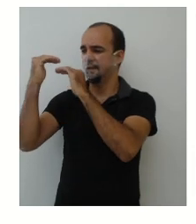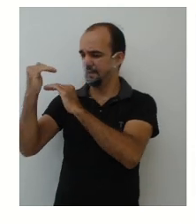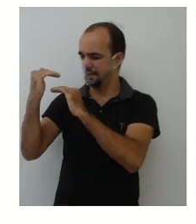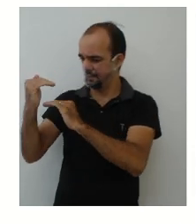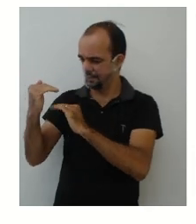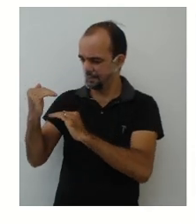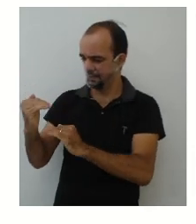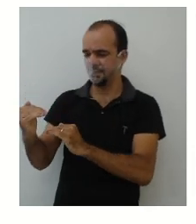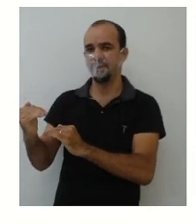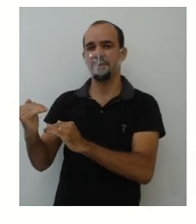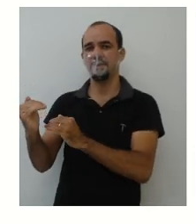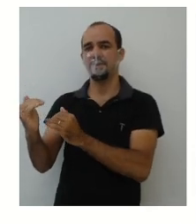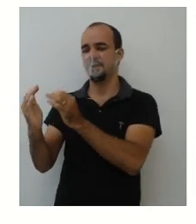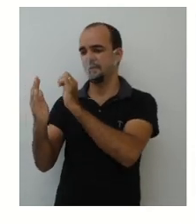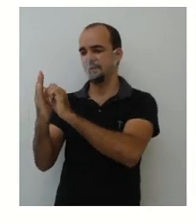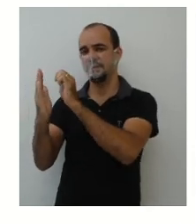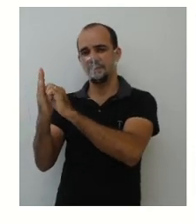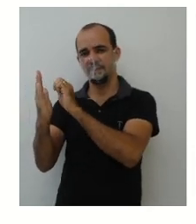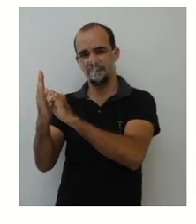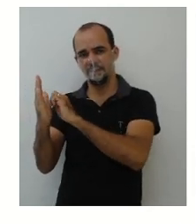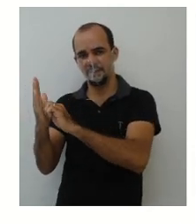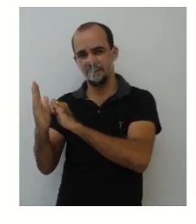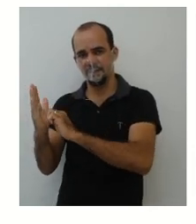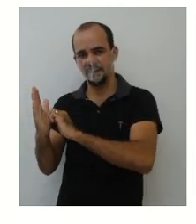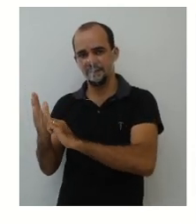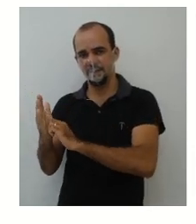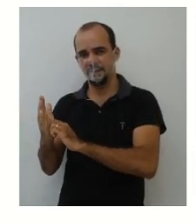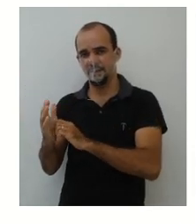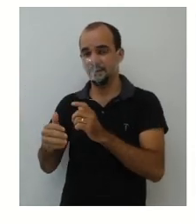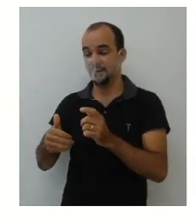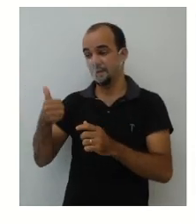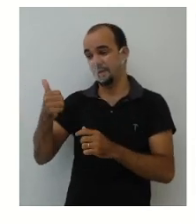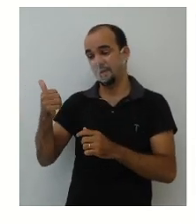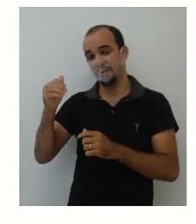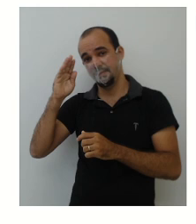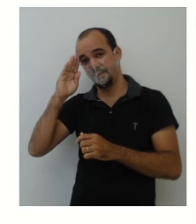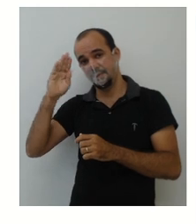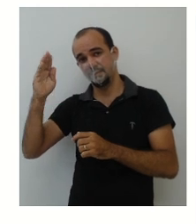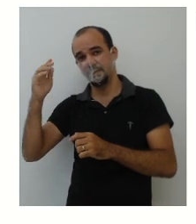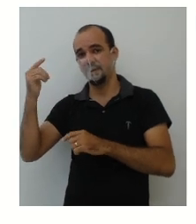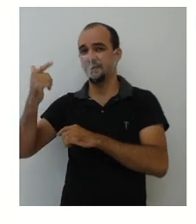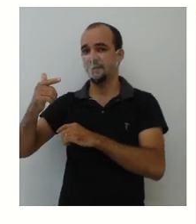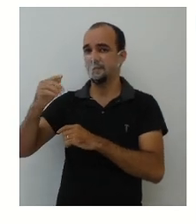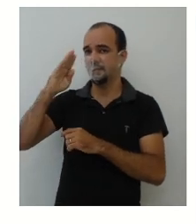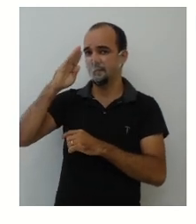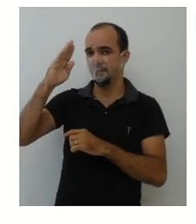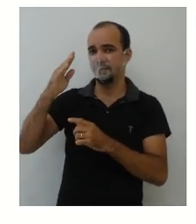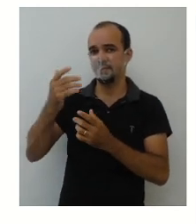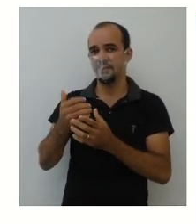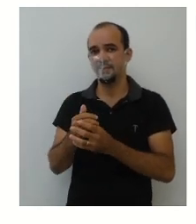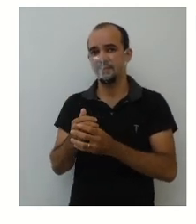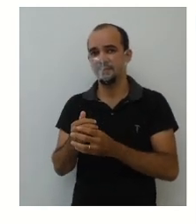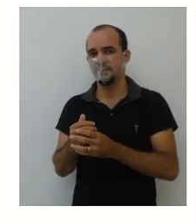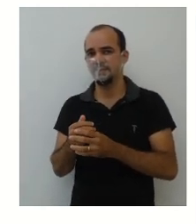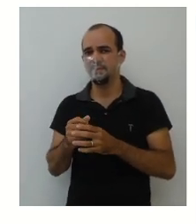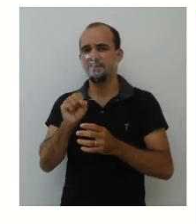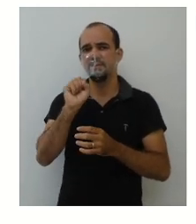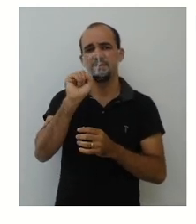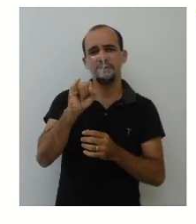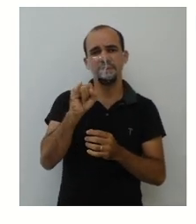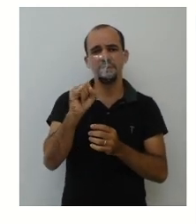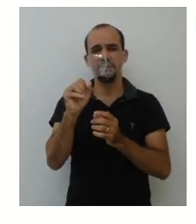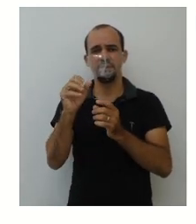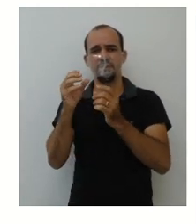e tem as ideias secundárias, né? Quando você se deparar com muitas palavras,